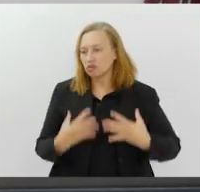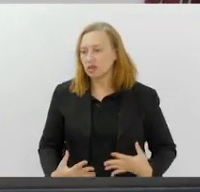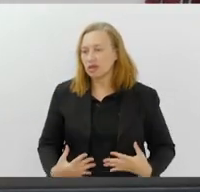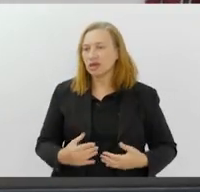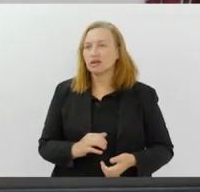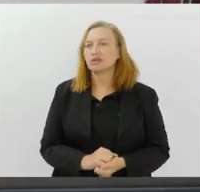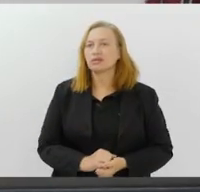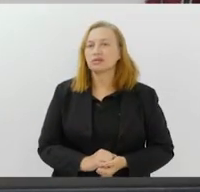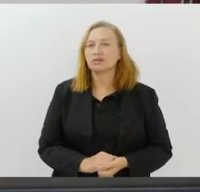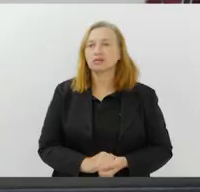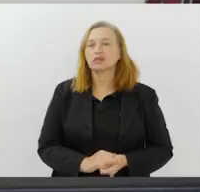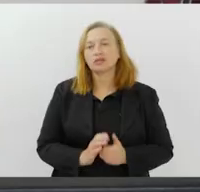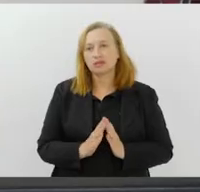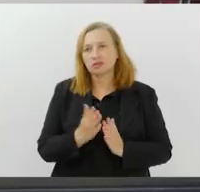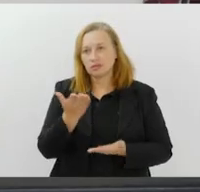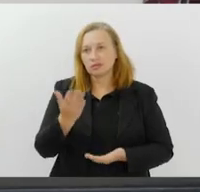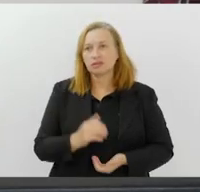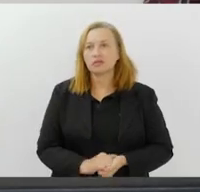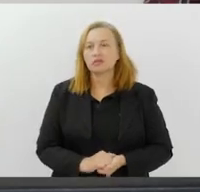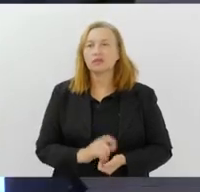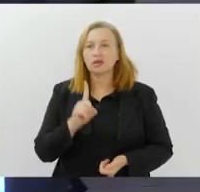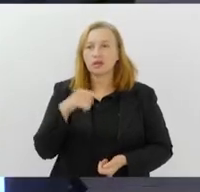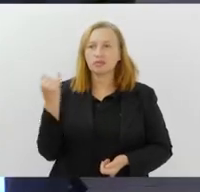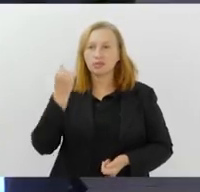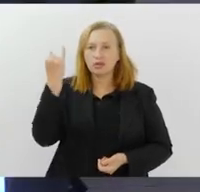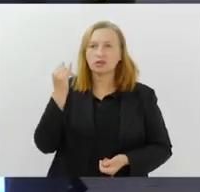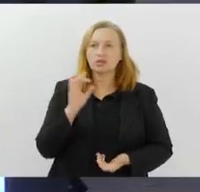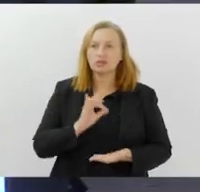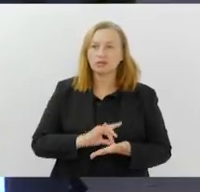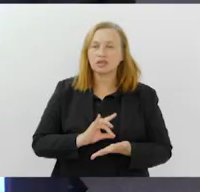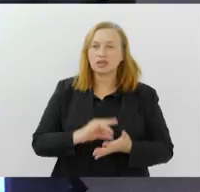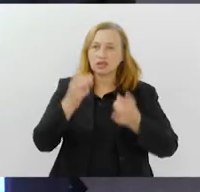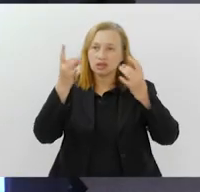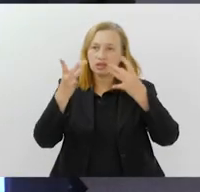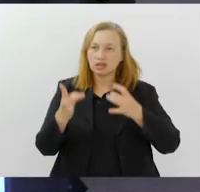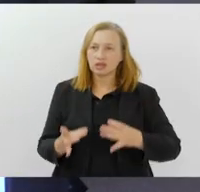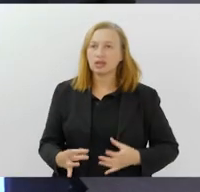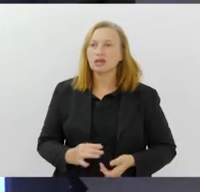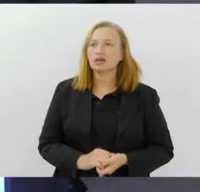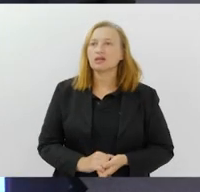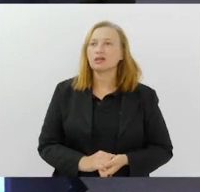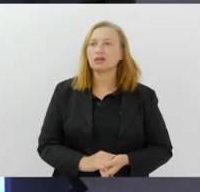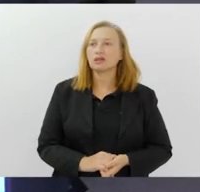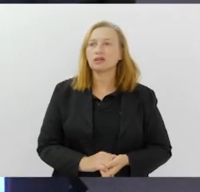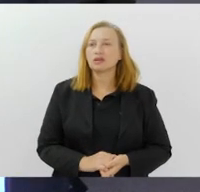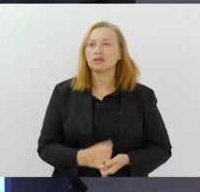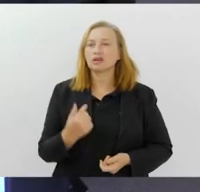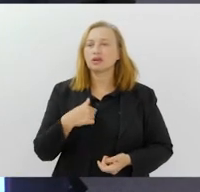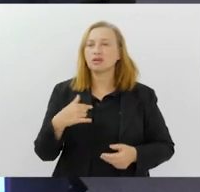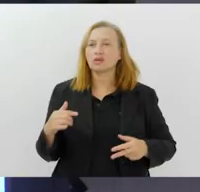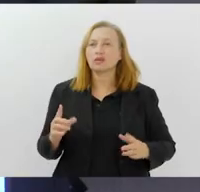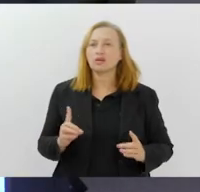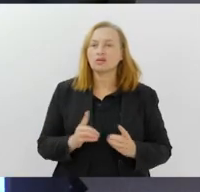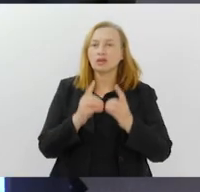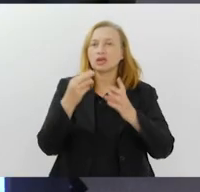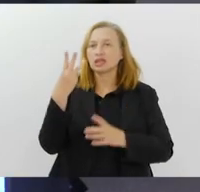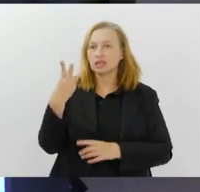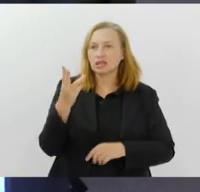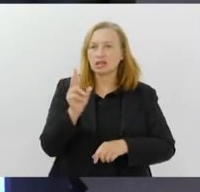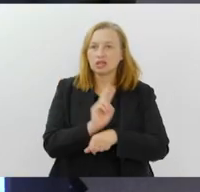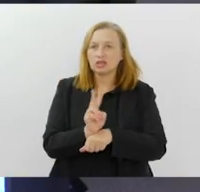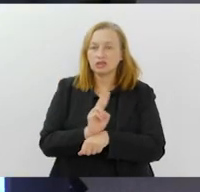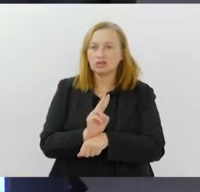né Por favor tudo bem acho que é importante mesmo esse os detalhes eh fui abordada por três Agentes do